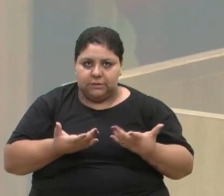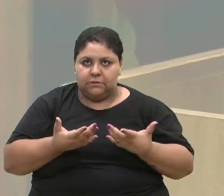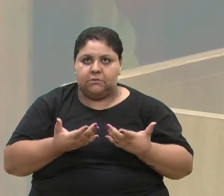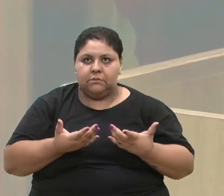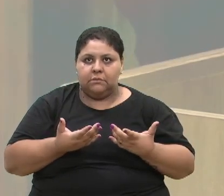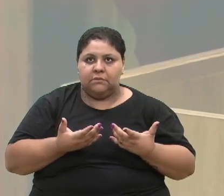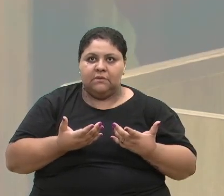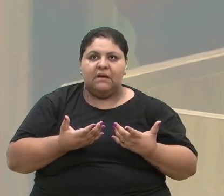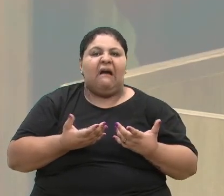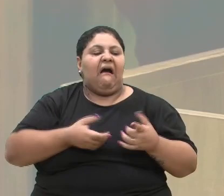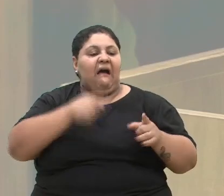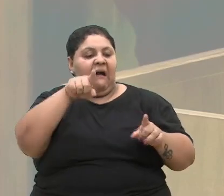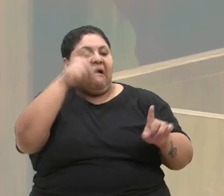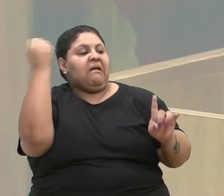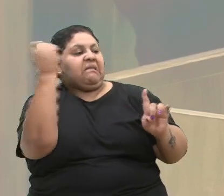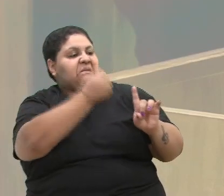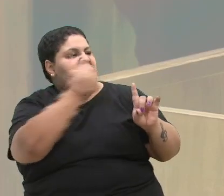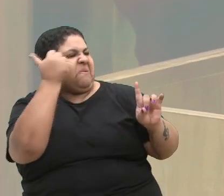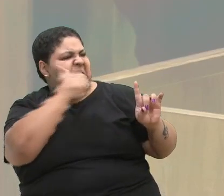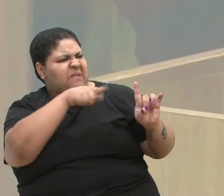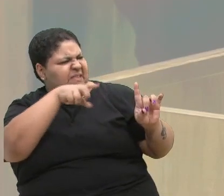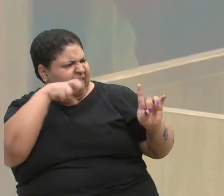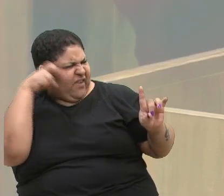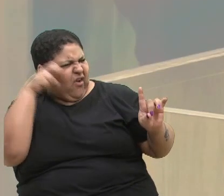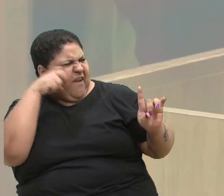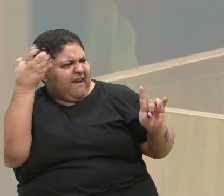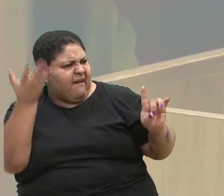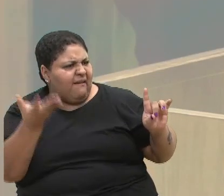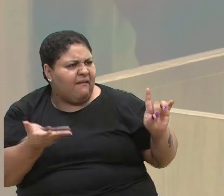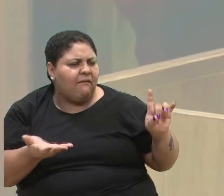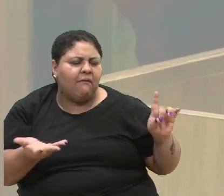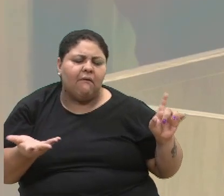Tu apanhou da mulher? Mas tu não tem vergonha na cara?